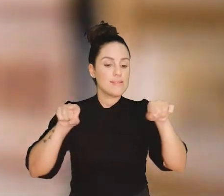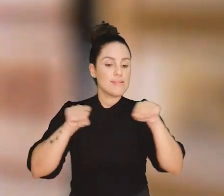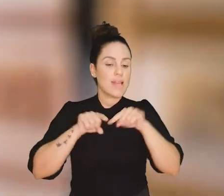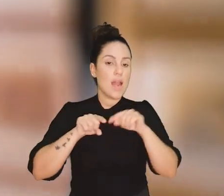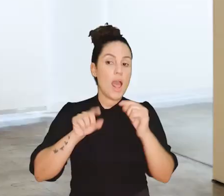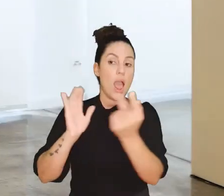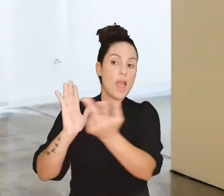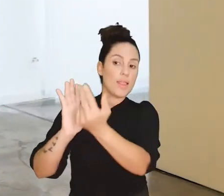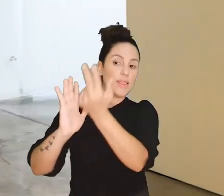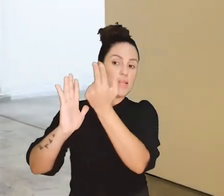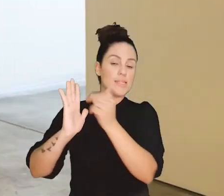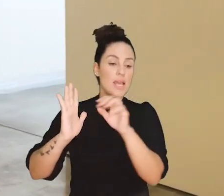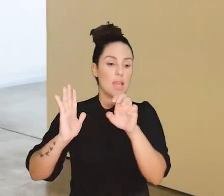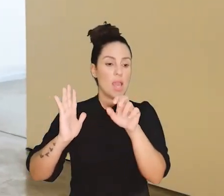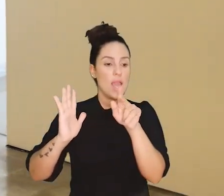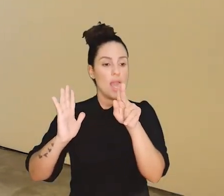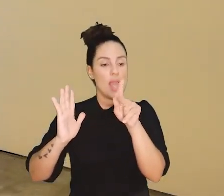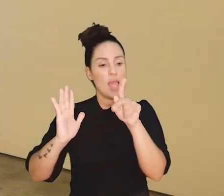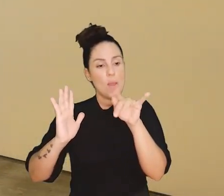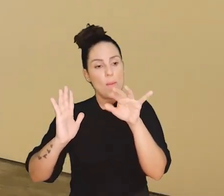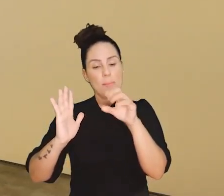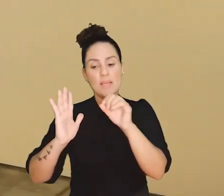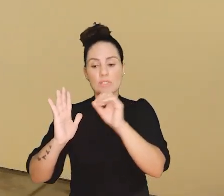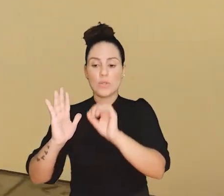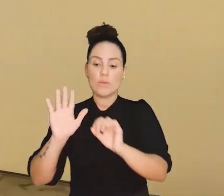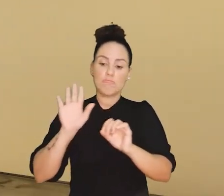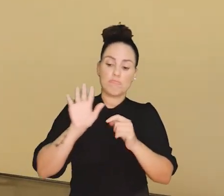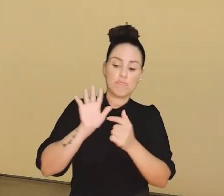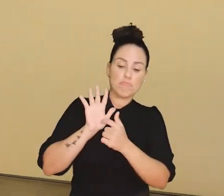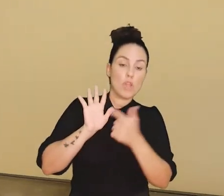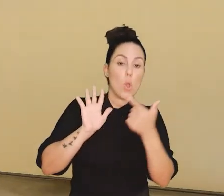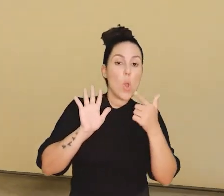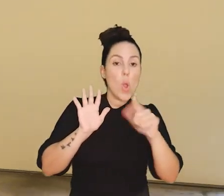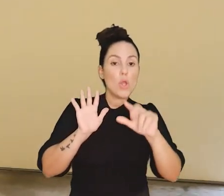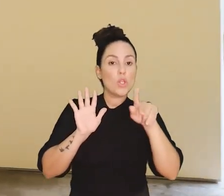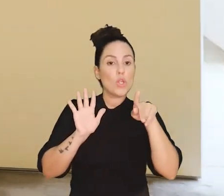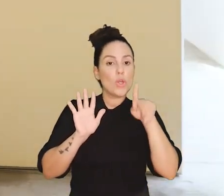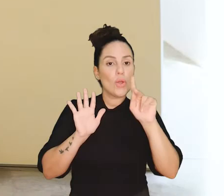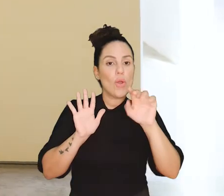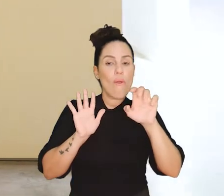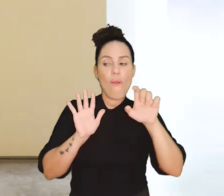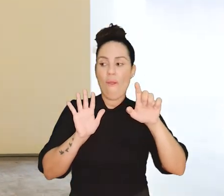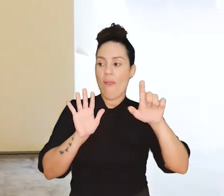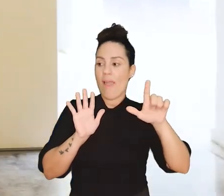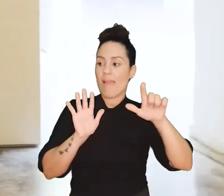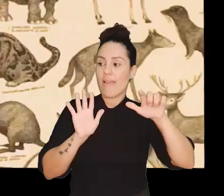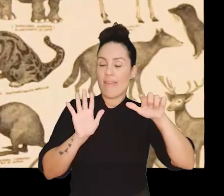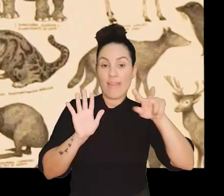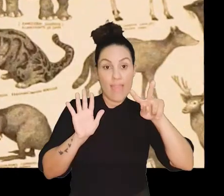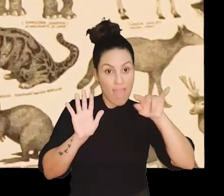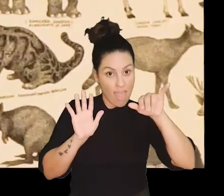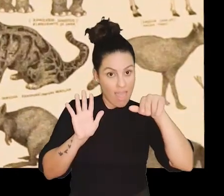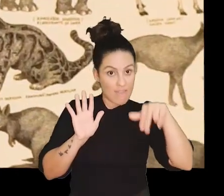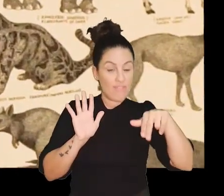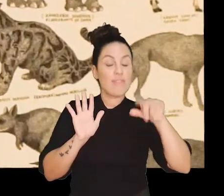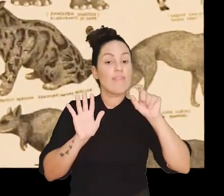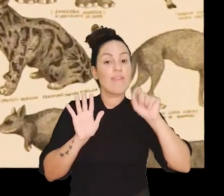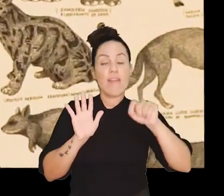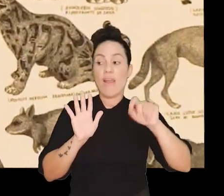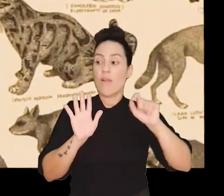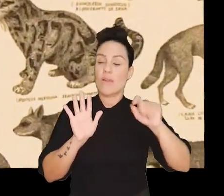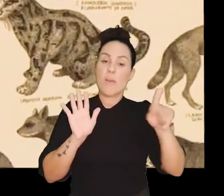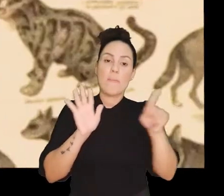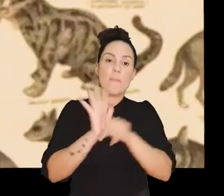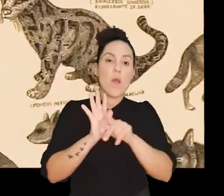flautas. Nesta sala, propomos ainda um diálogo entre os desenhos de Eupídio Malaquias e de Kevin Simon, artista